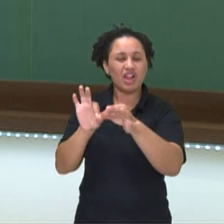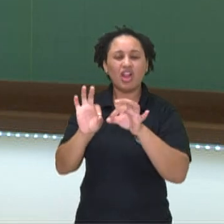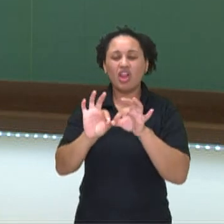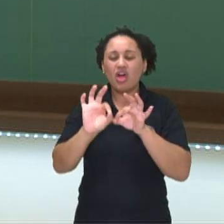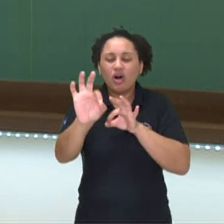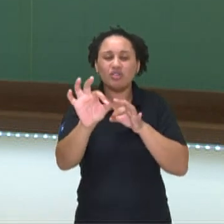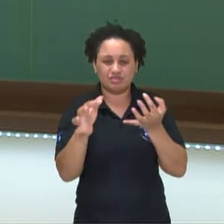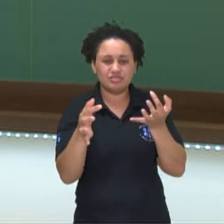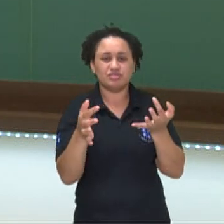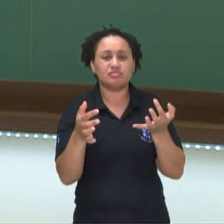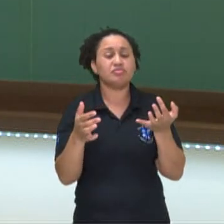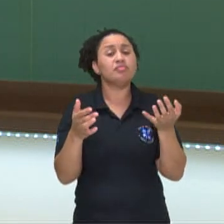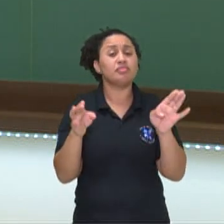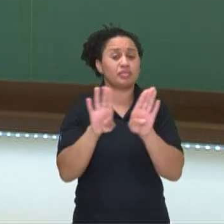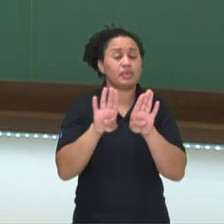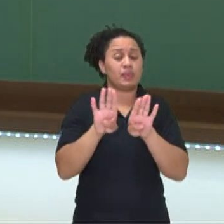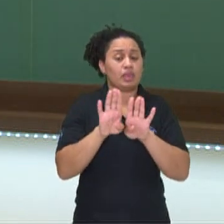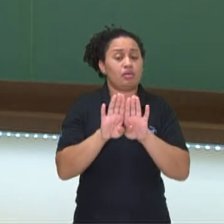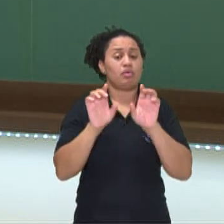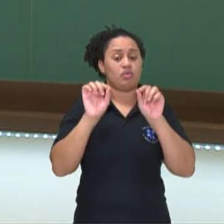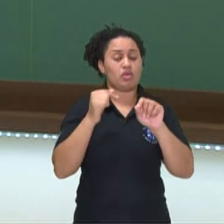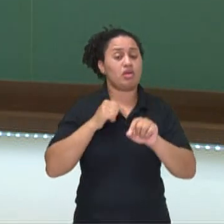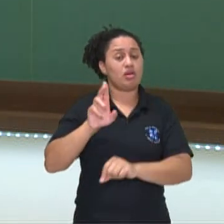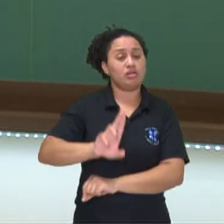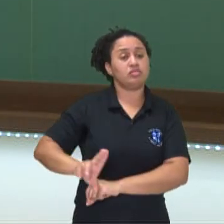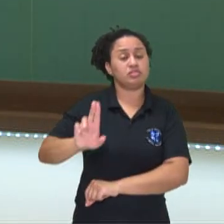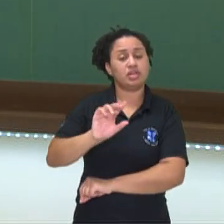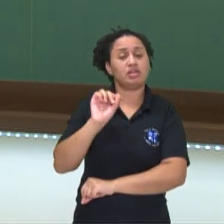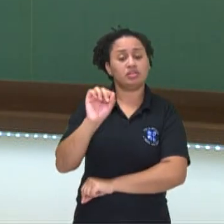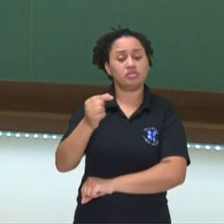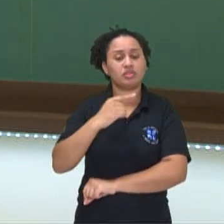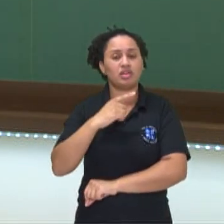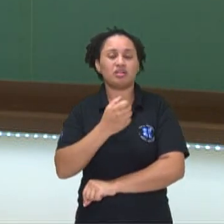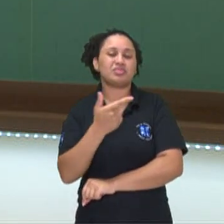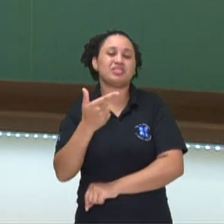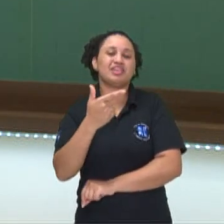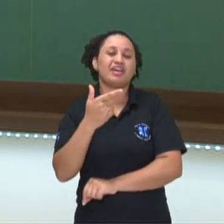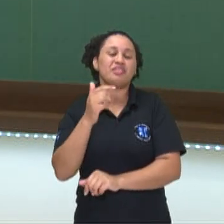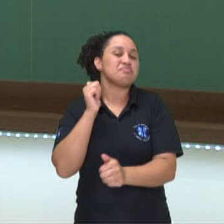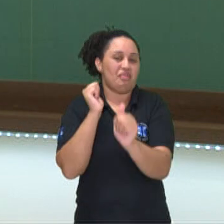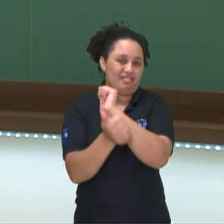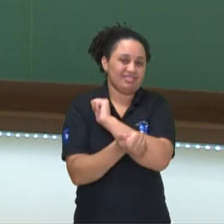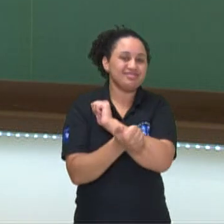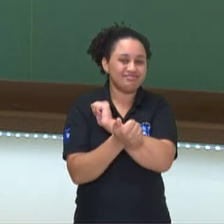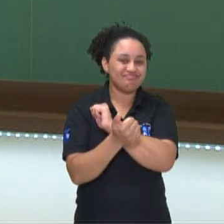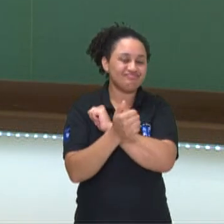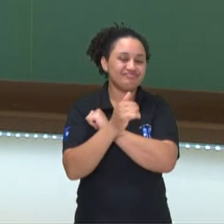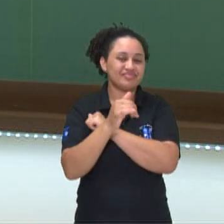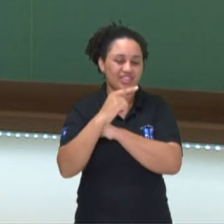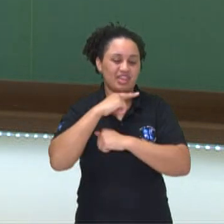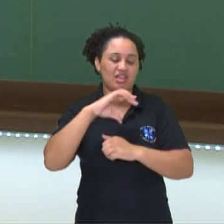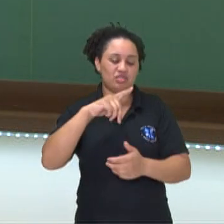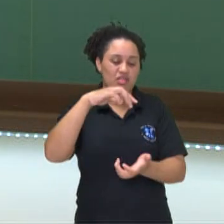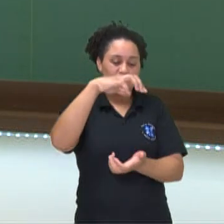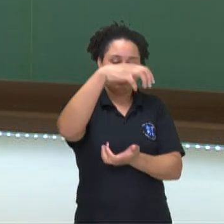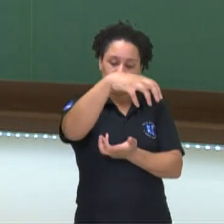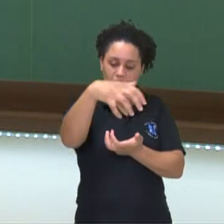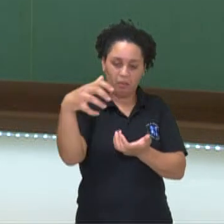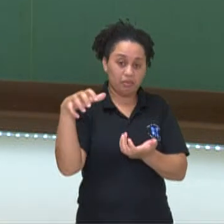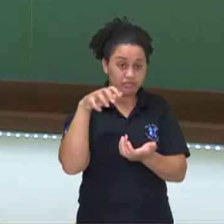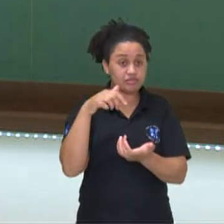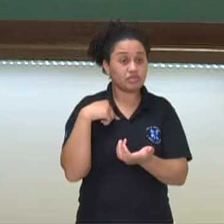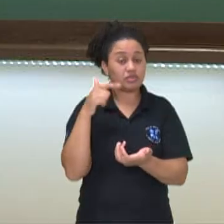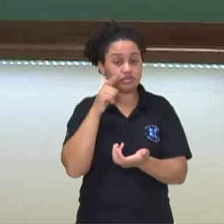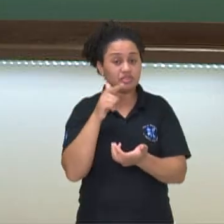planeta, além de ser utilizado muito para a transmissão de eventos esportivos que ocorrem em diferentes partes do nosso